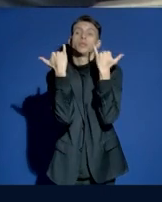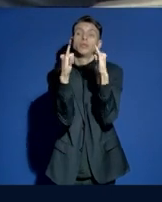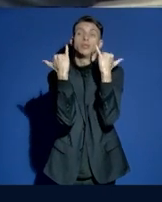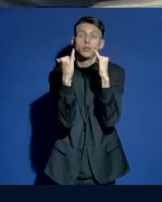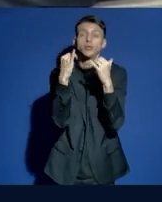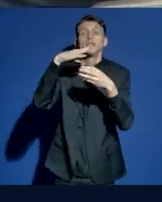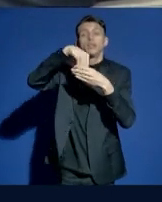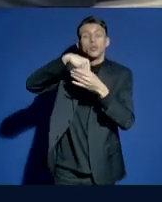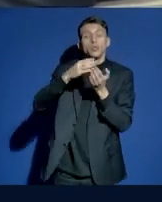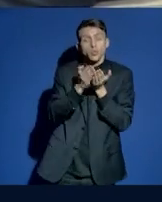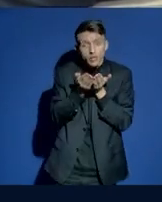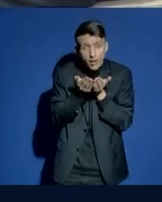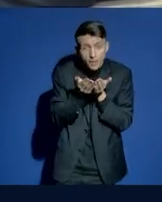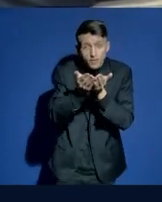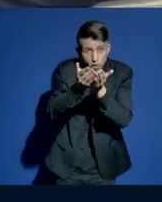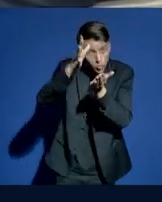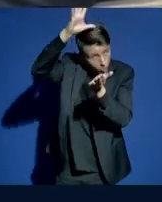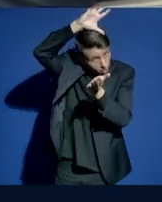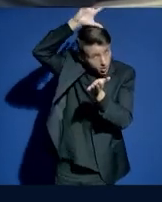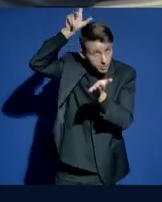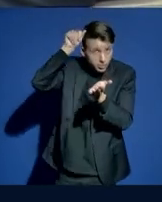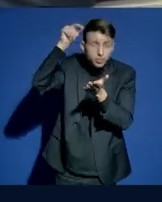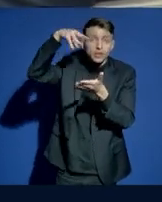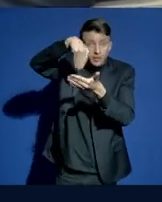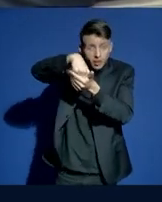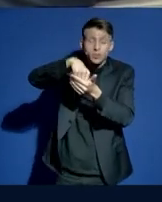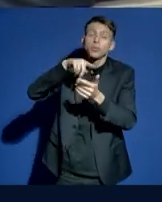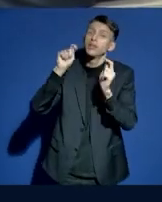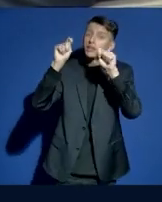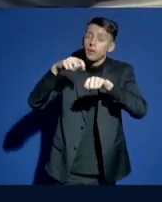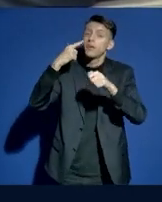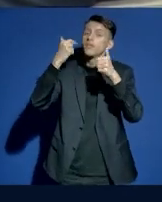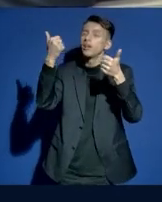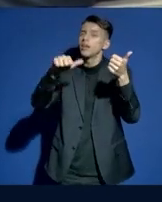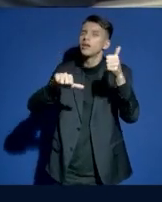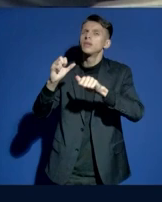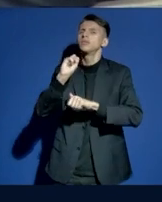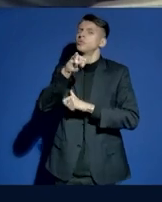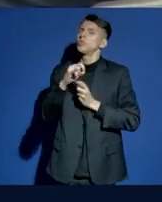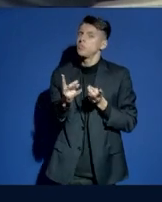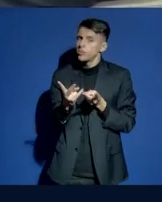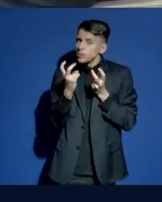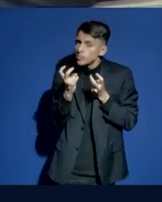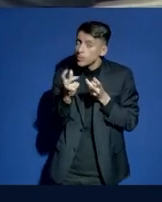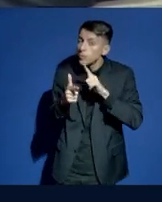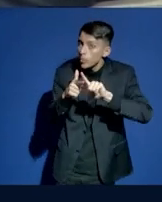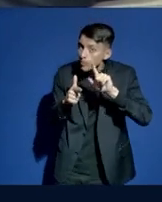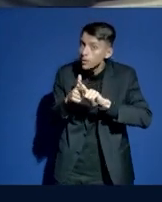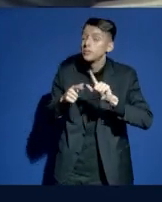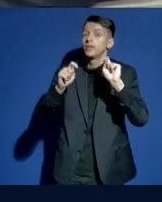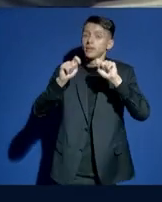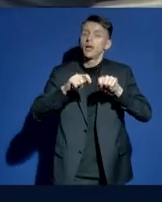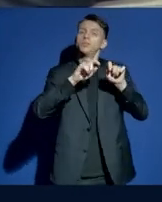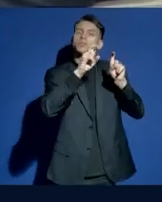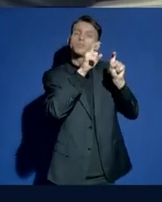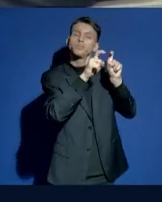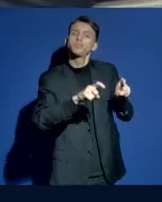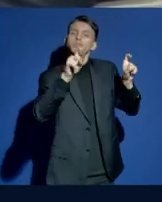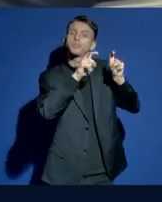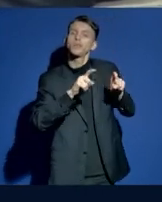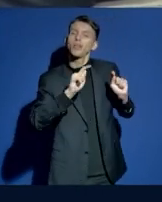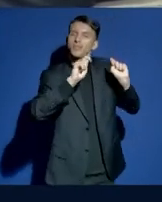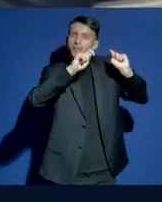carga nos navios no Rio Amazonas em que se eu identificar problema através de